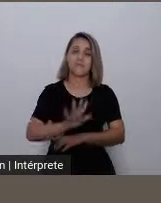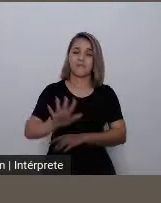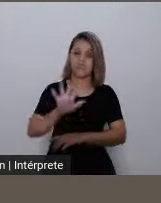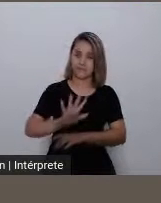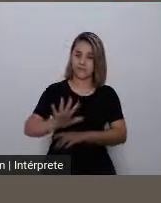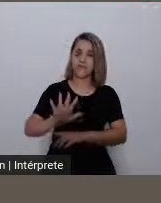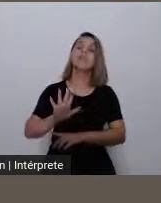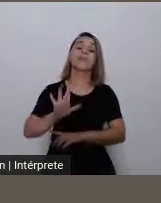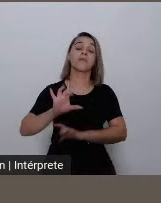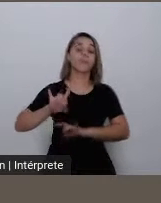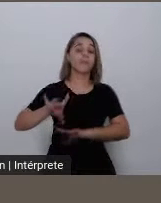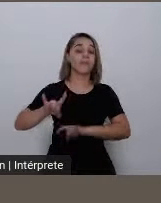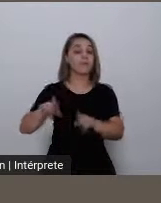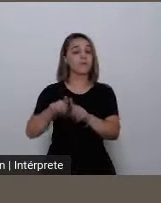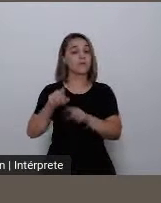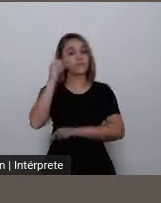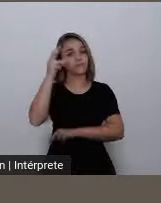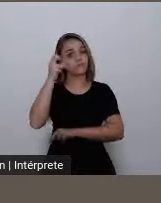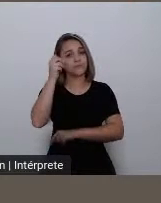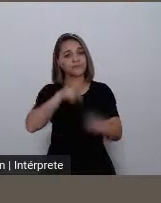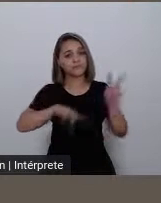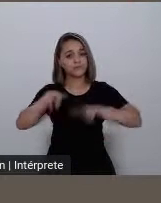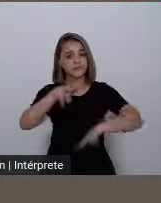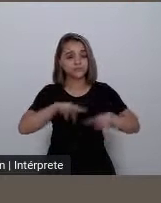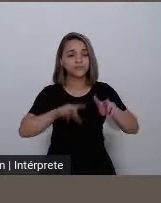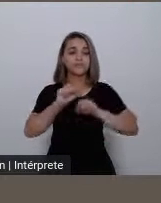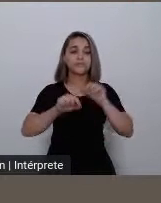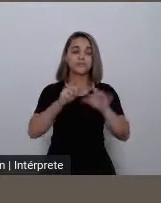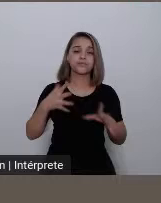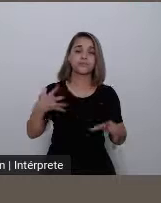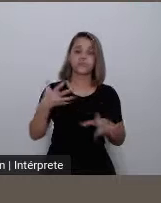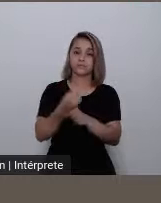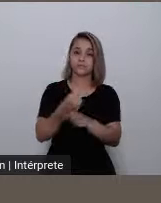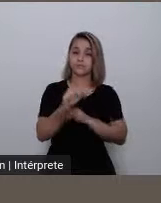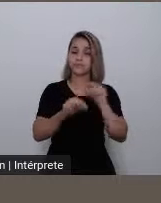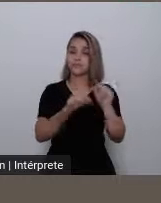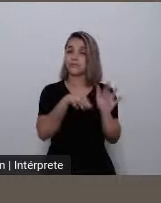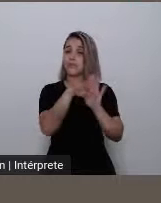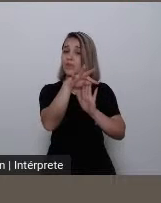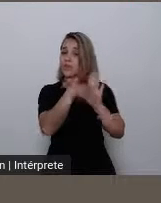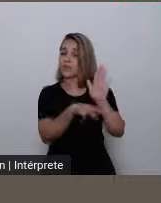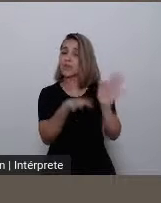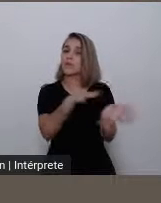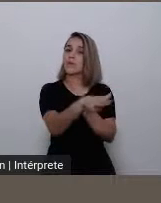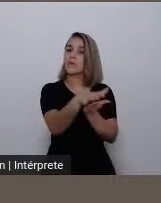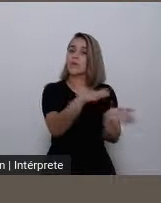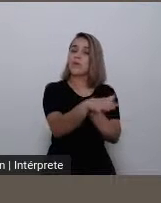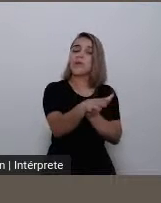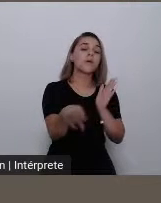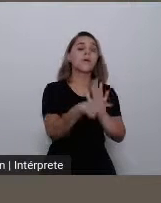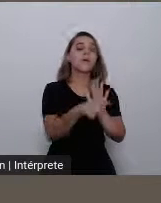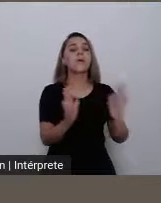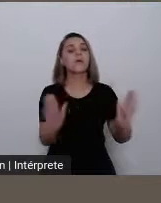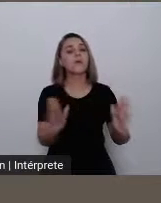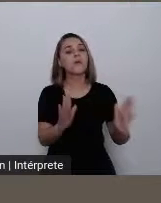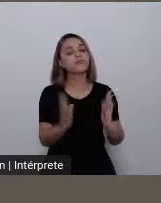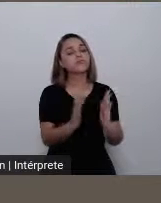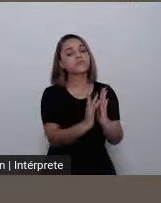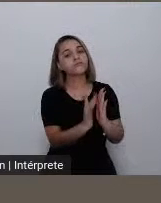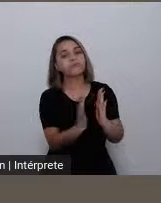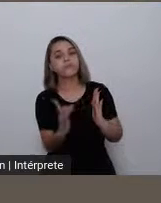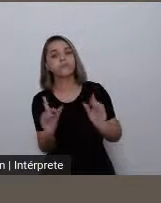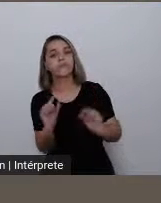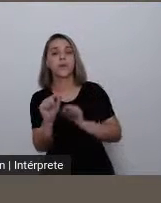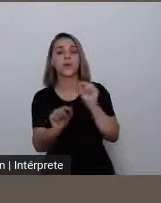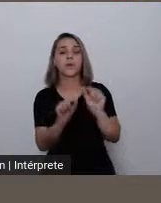visual, a edição reúne textos publicados na imprensa ao longo desse período e busca caracterizar a diversidade de aspectos dos